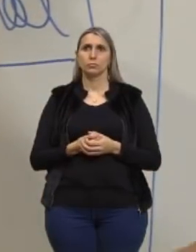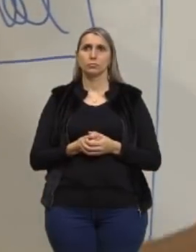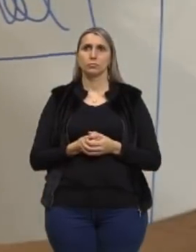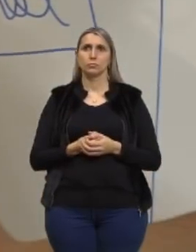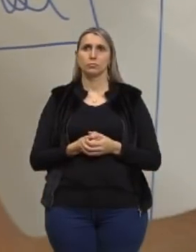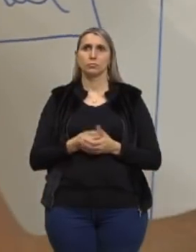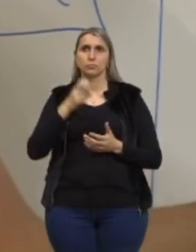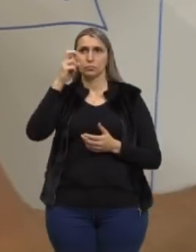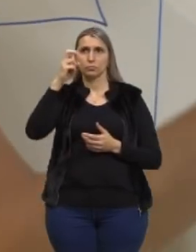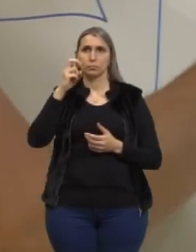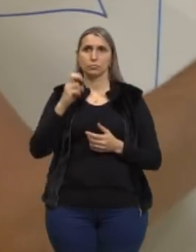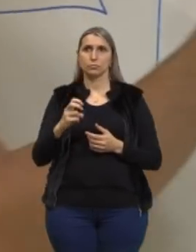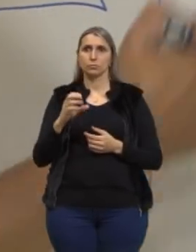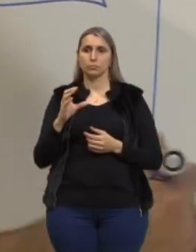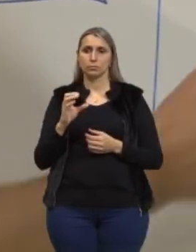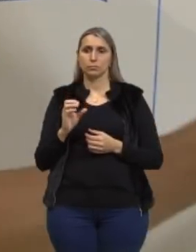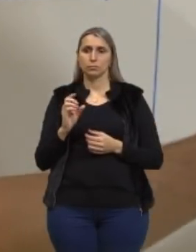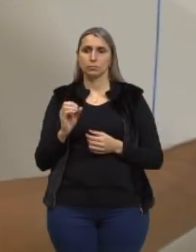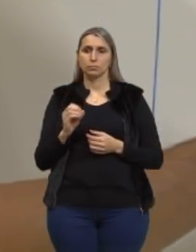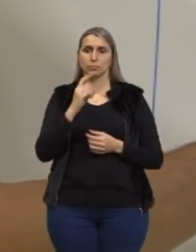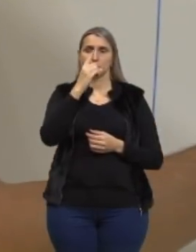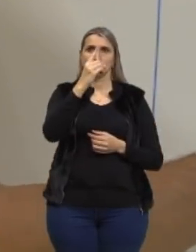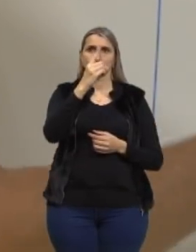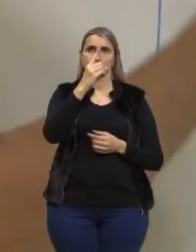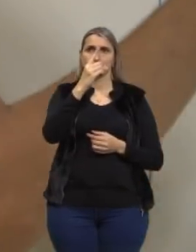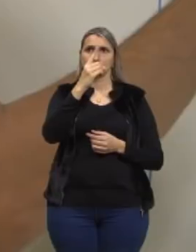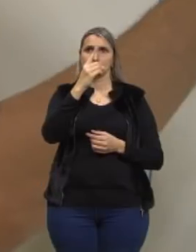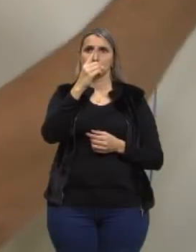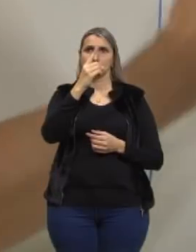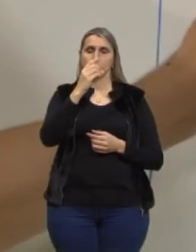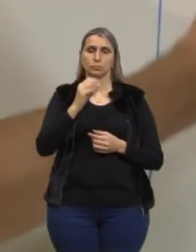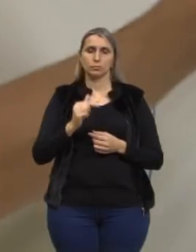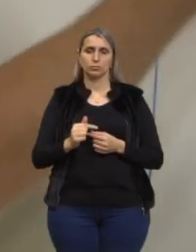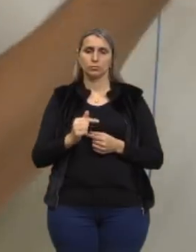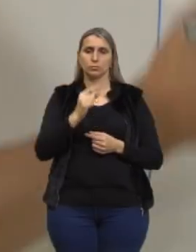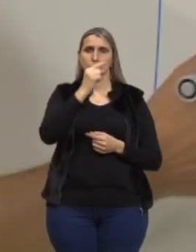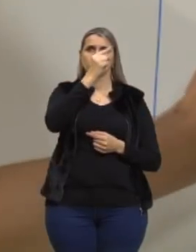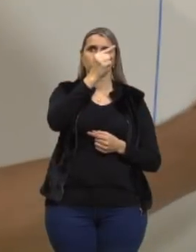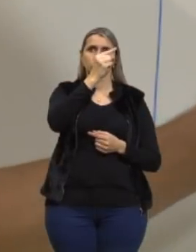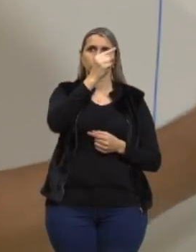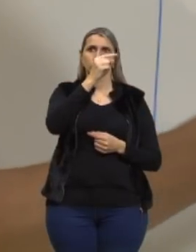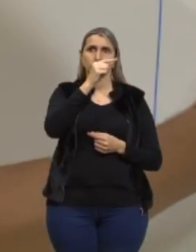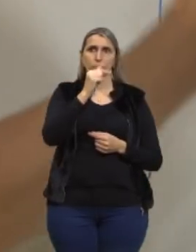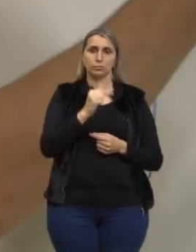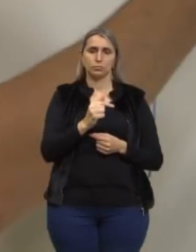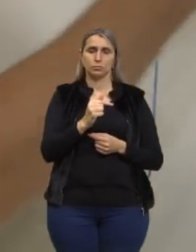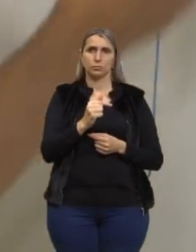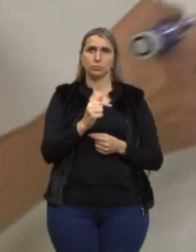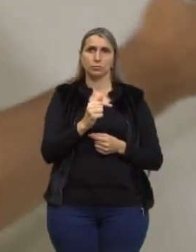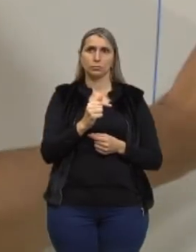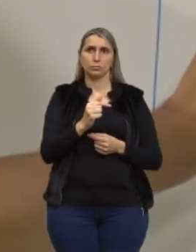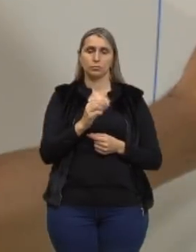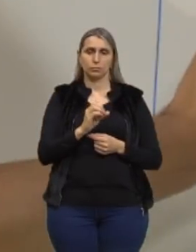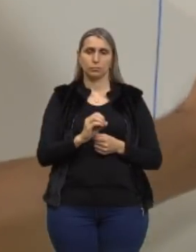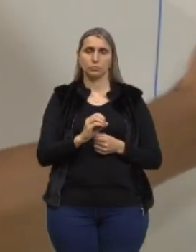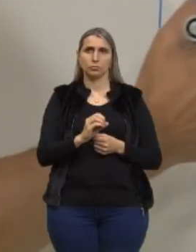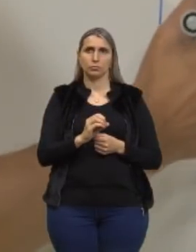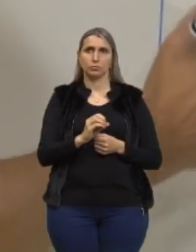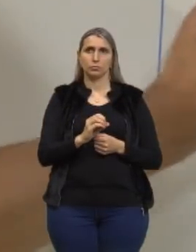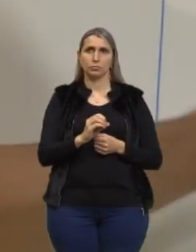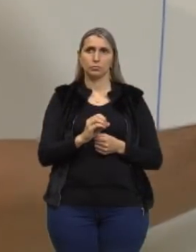cinco com 5 10 vai um 17 vai 17 com vai